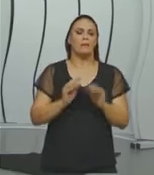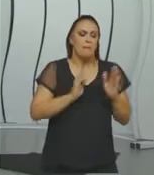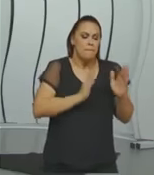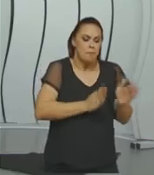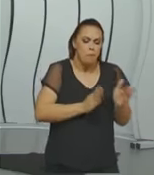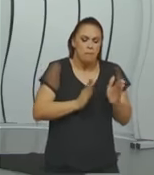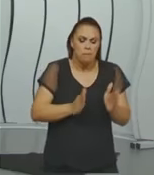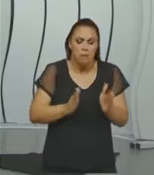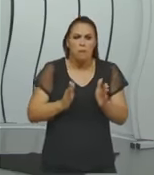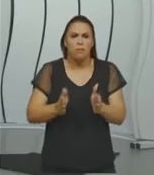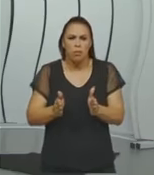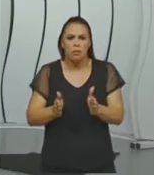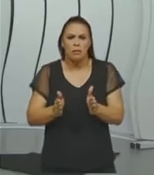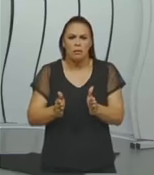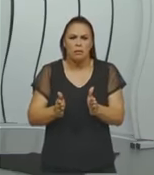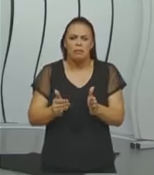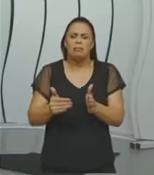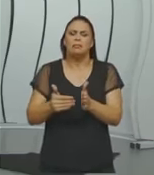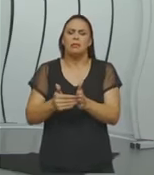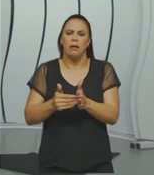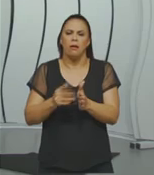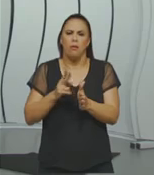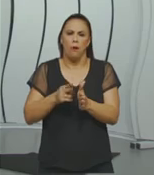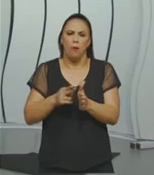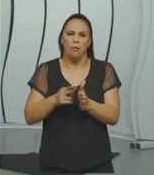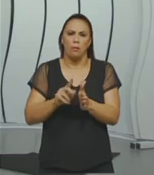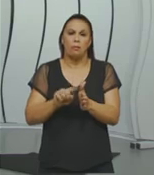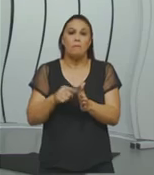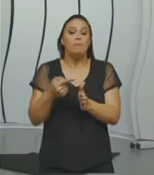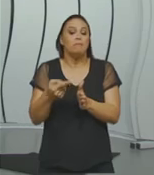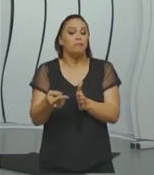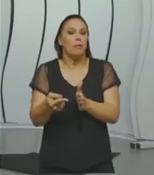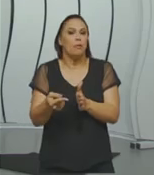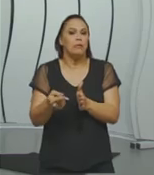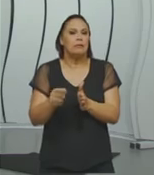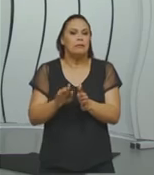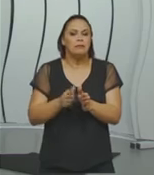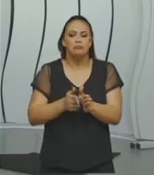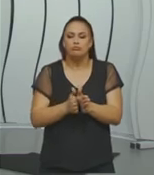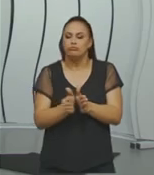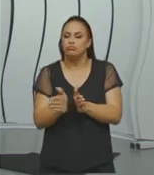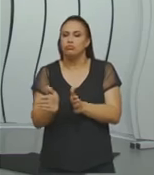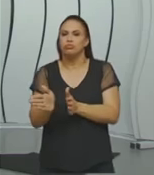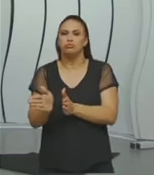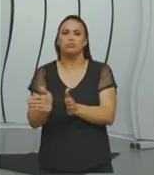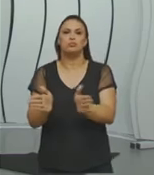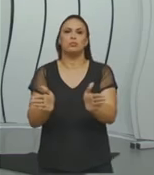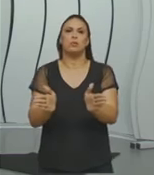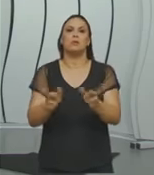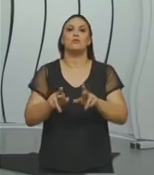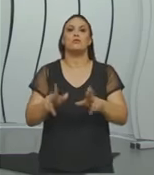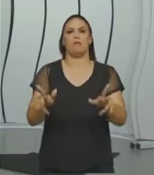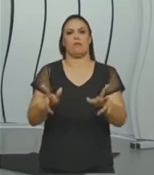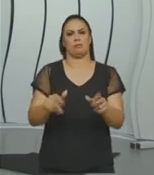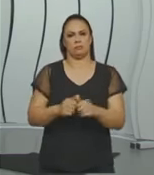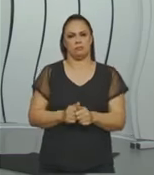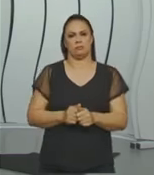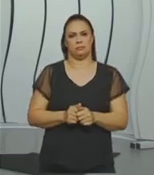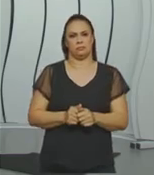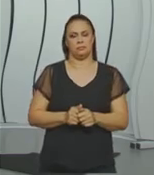aulas futuras a gente vai tratar. Tranquilo? Então vamos lá. Quando nós falamos então